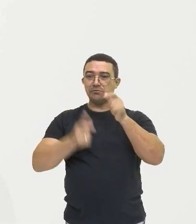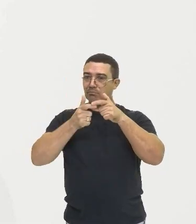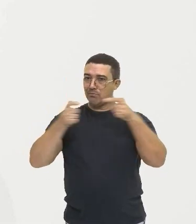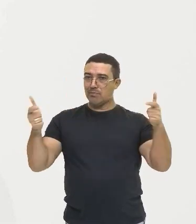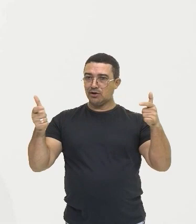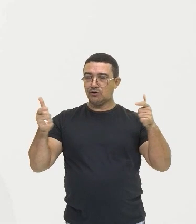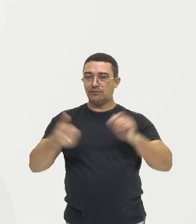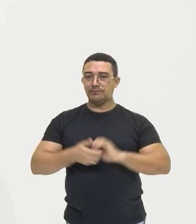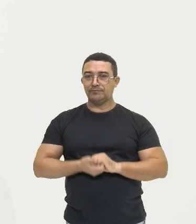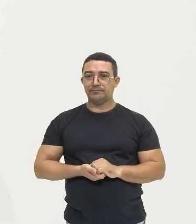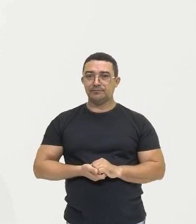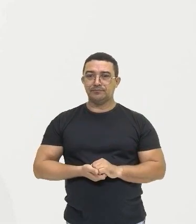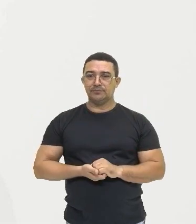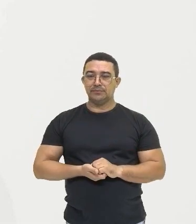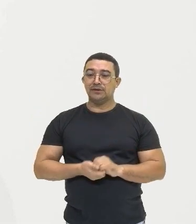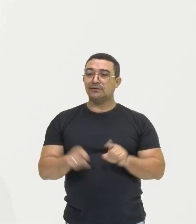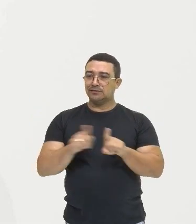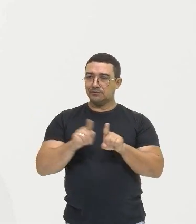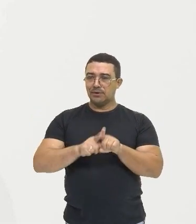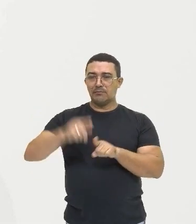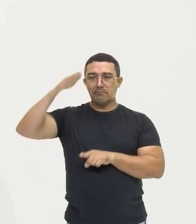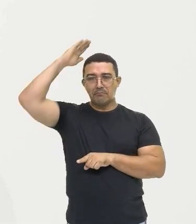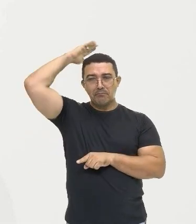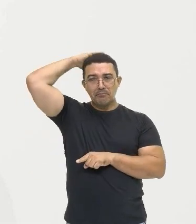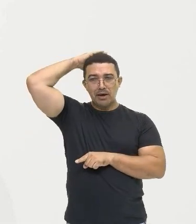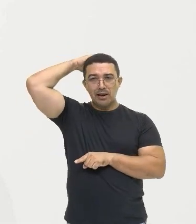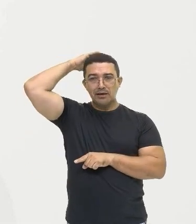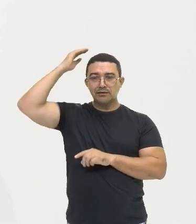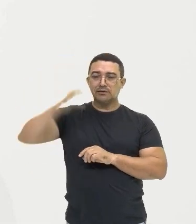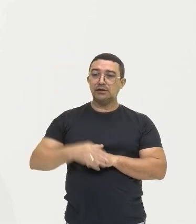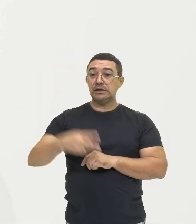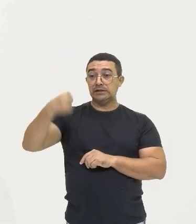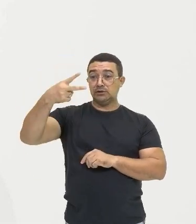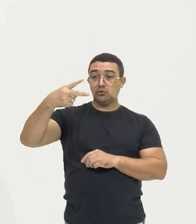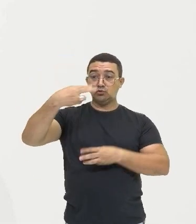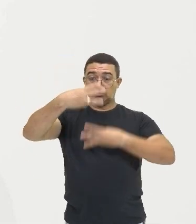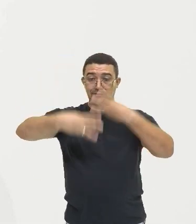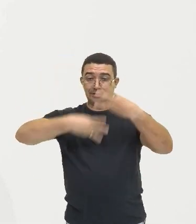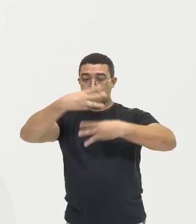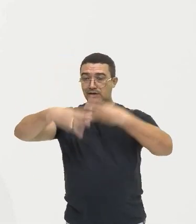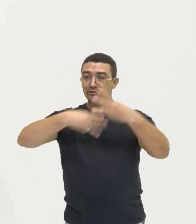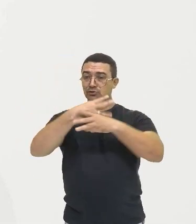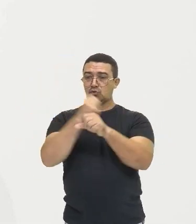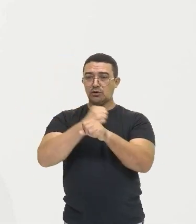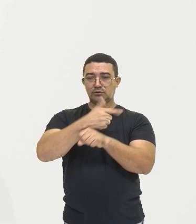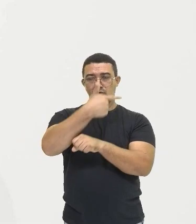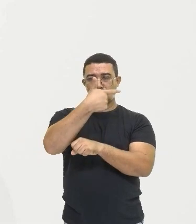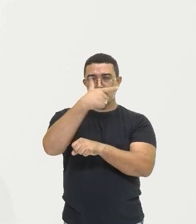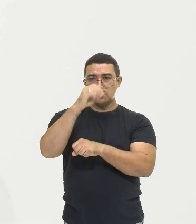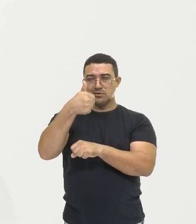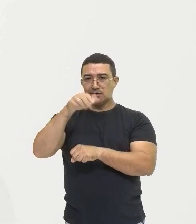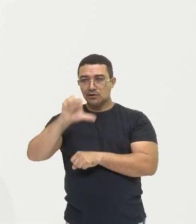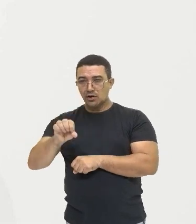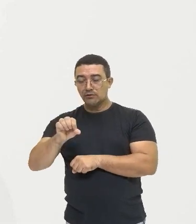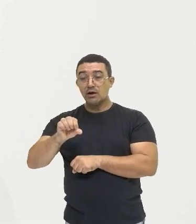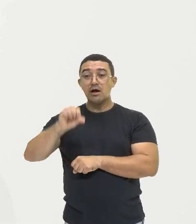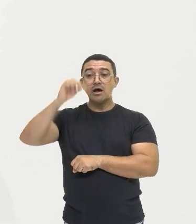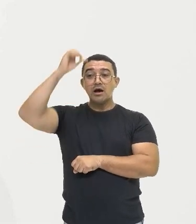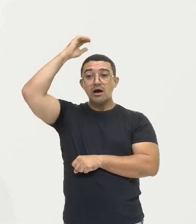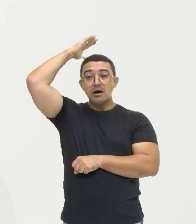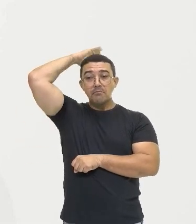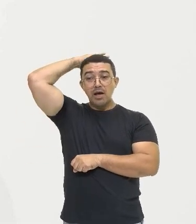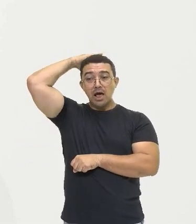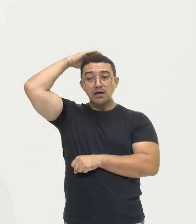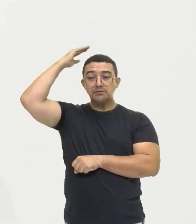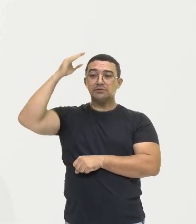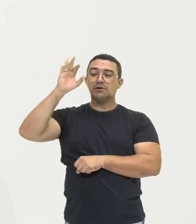outra metrópole da nossa região, Belém. No segundo trimestre de 2019, Belém tinha índice de